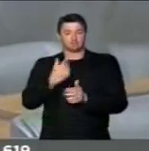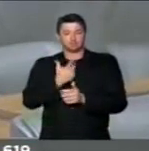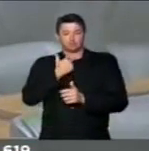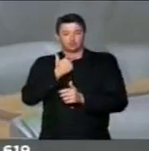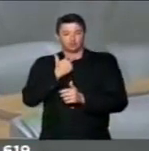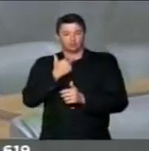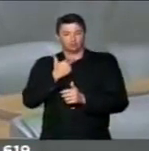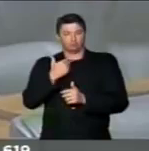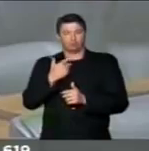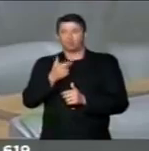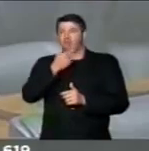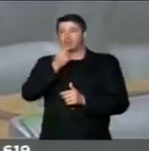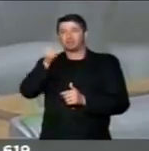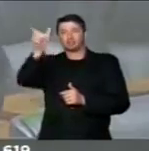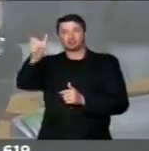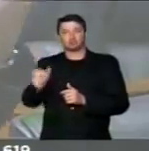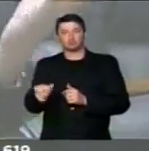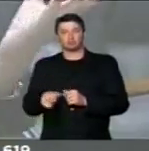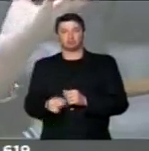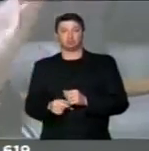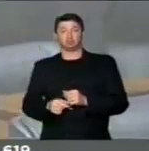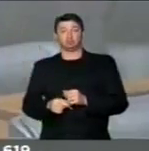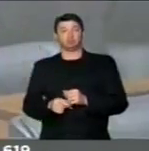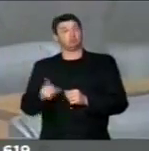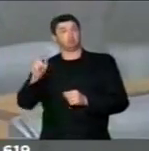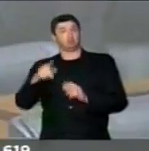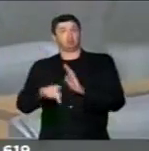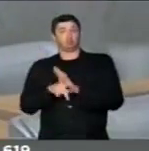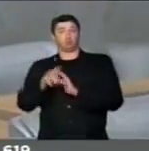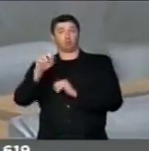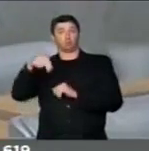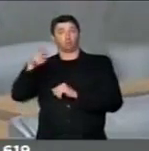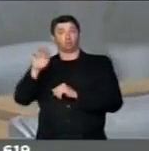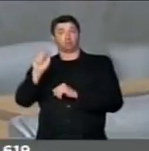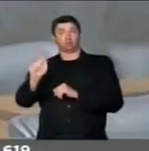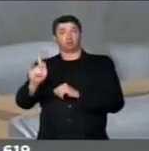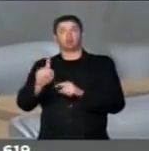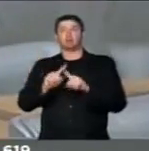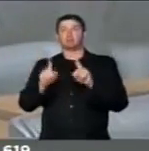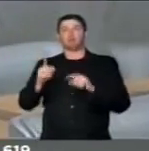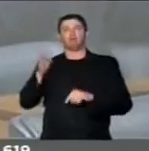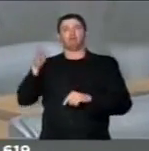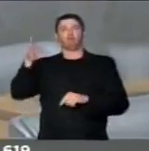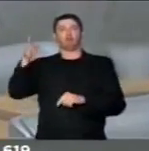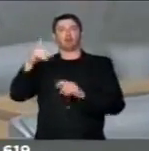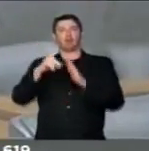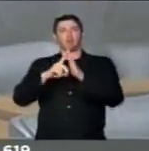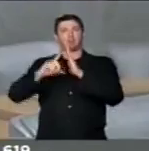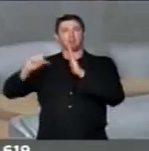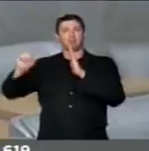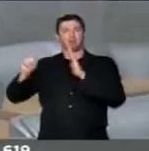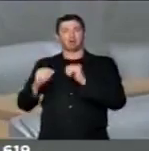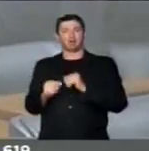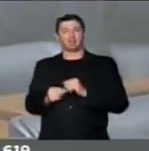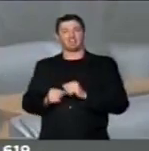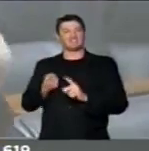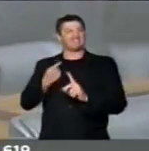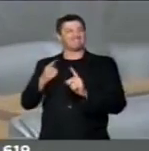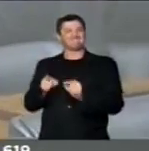ouvir desse senhor, que é parte da CONTAG, mas que foi ao Palácio do Planalto e